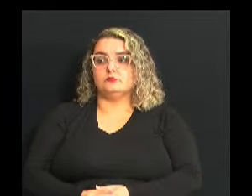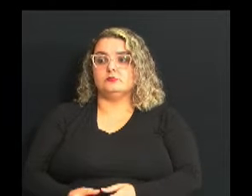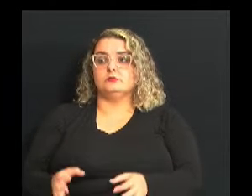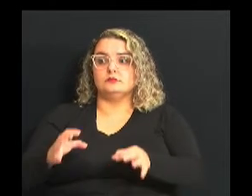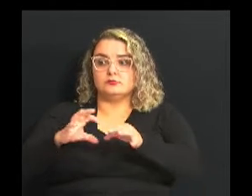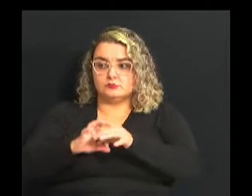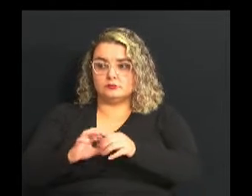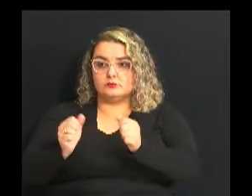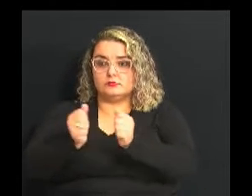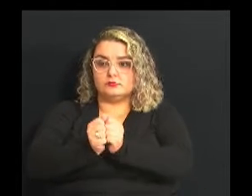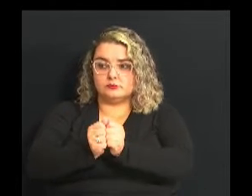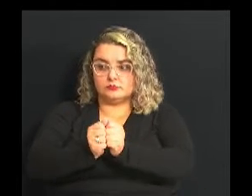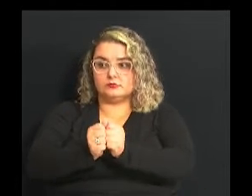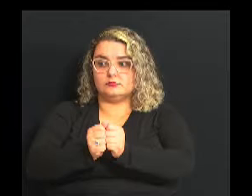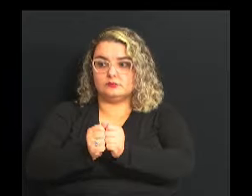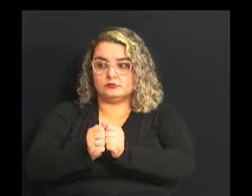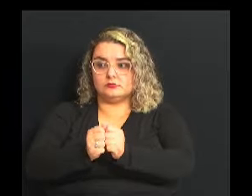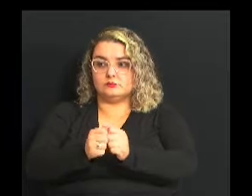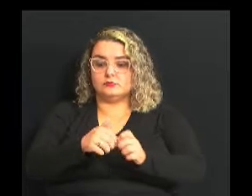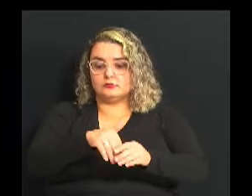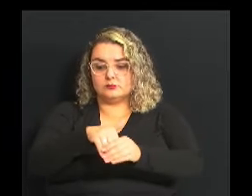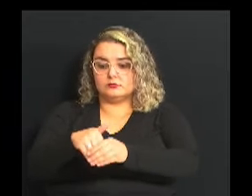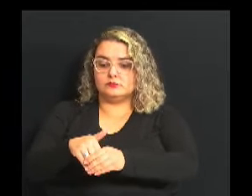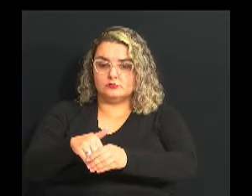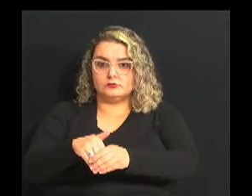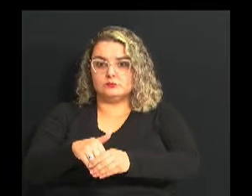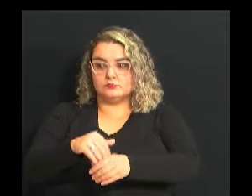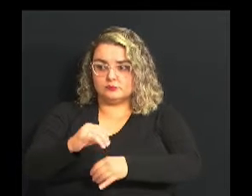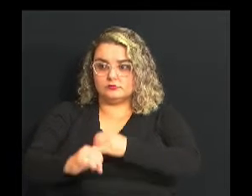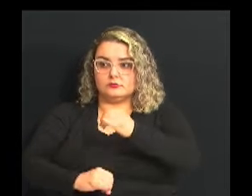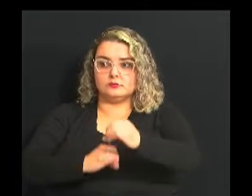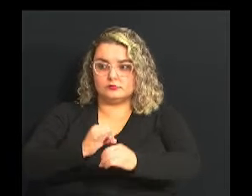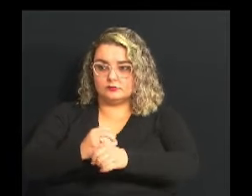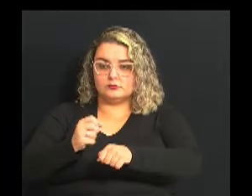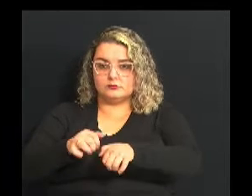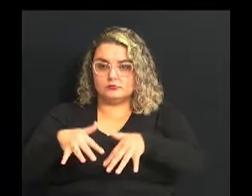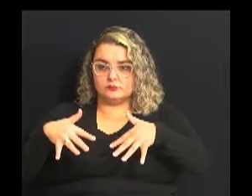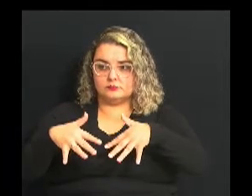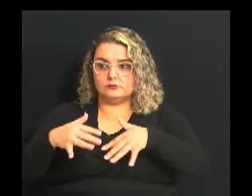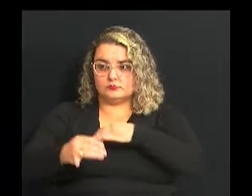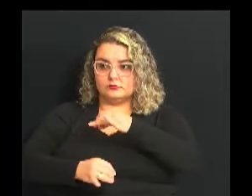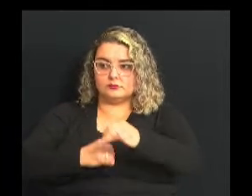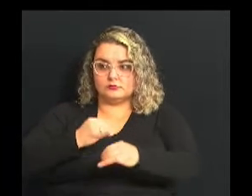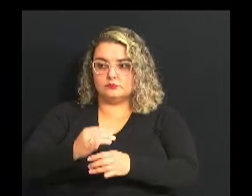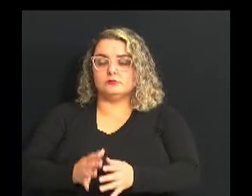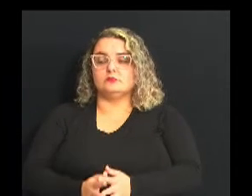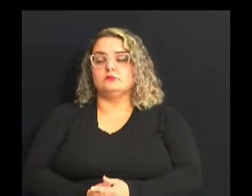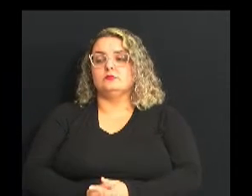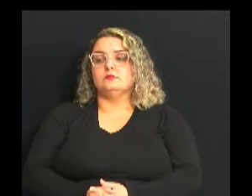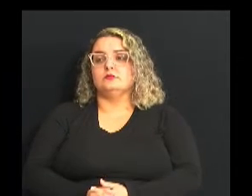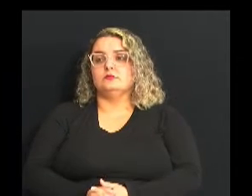Plenário Web também, né? E disponibiliza em uma das suas funções, né,